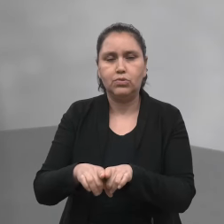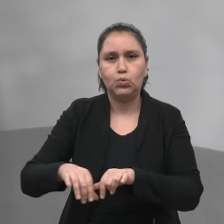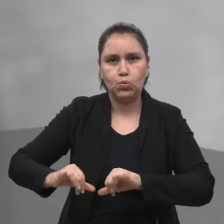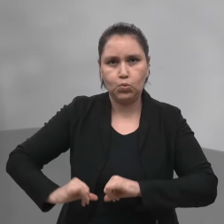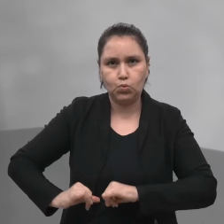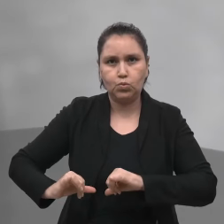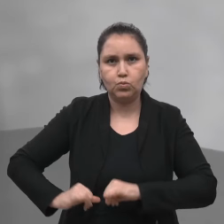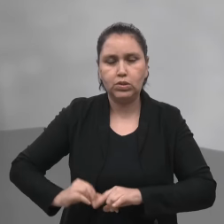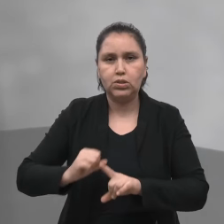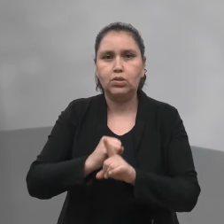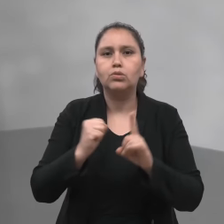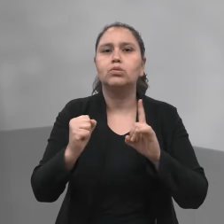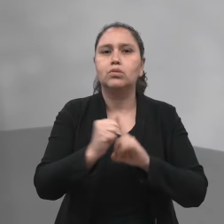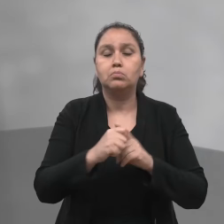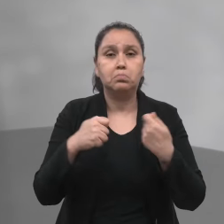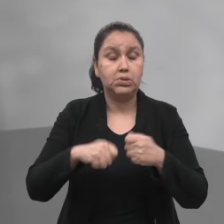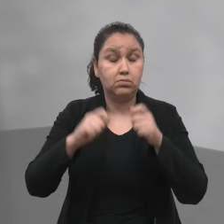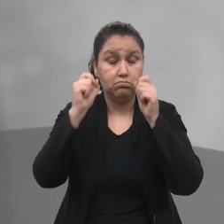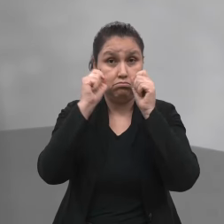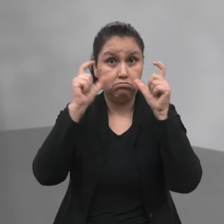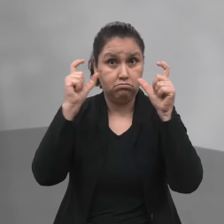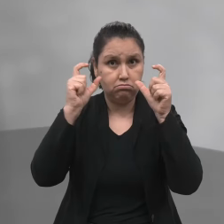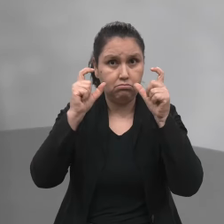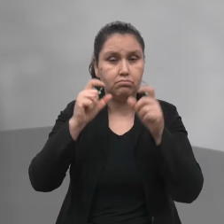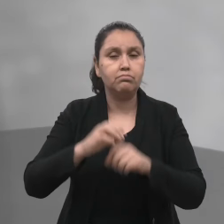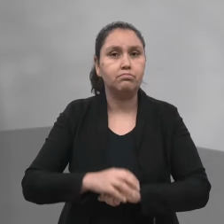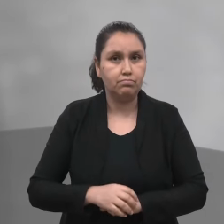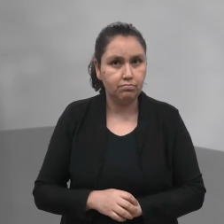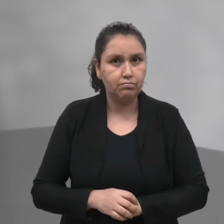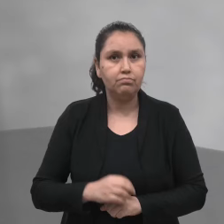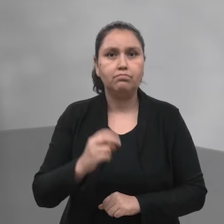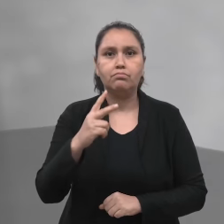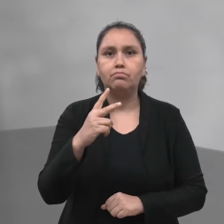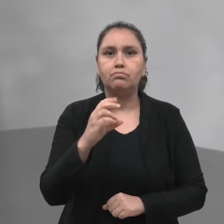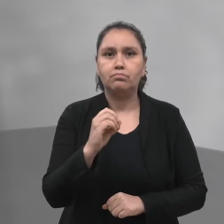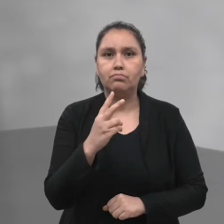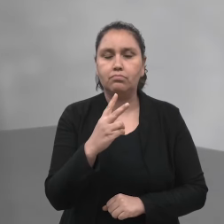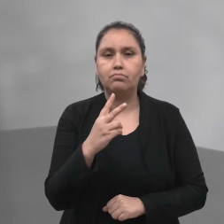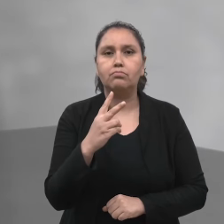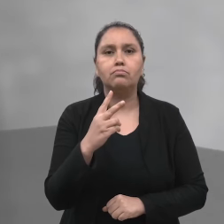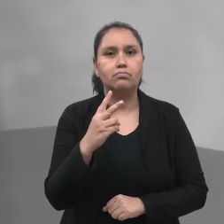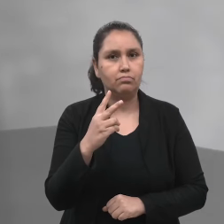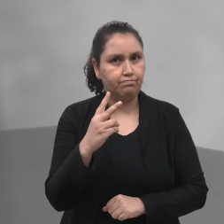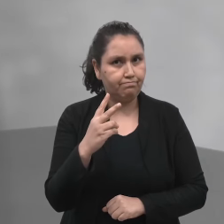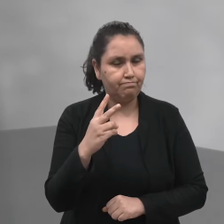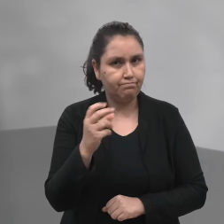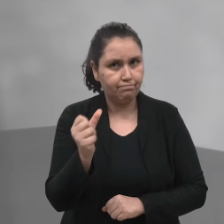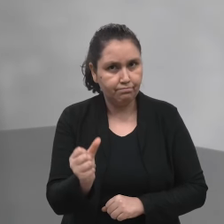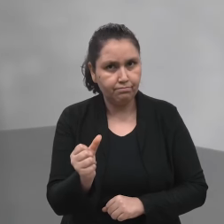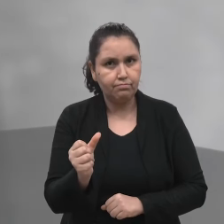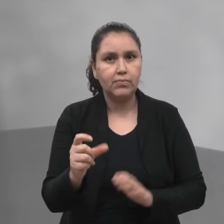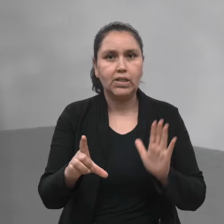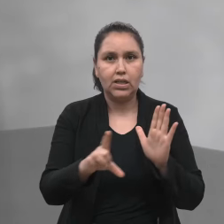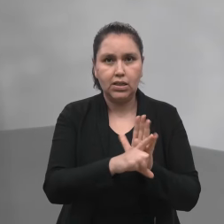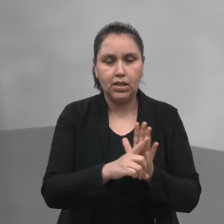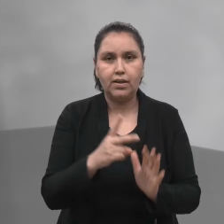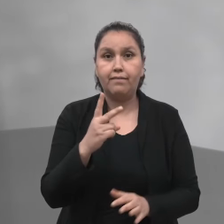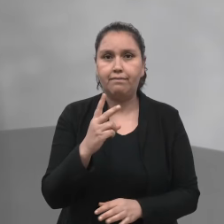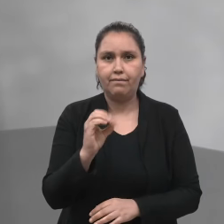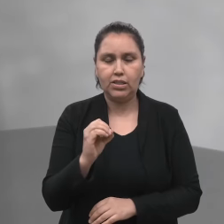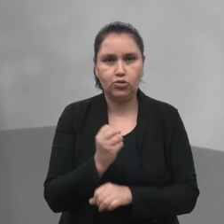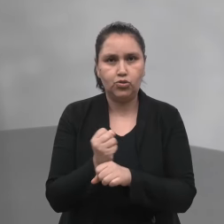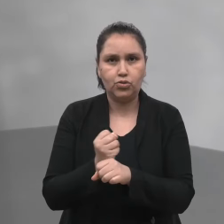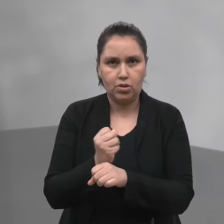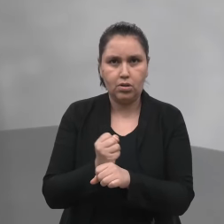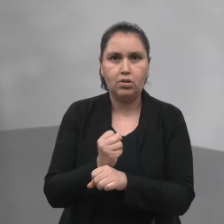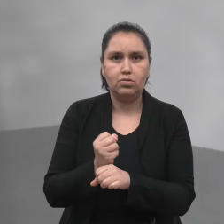são atingidas e sobre uma sociedade que não pode fechar os olhos. Em 2026, a Lei Maria da Penha